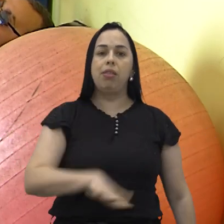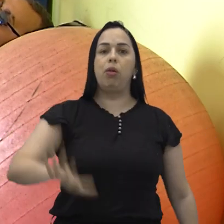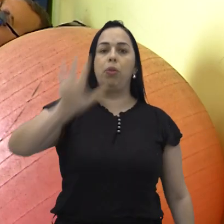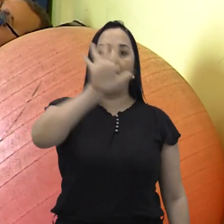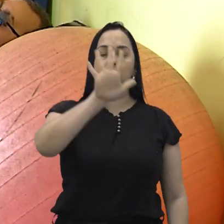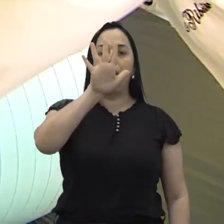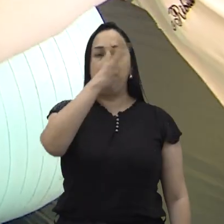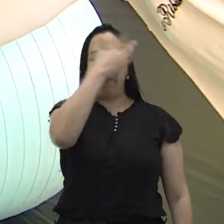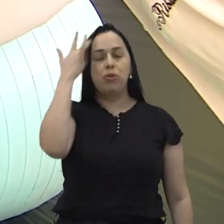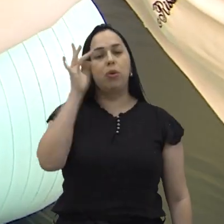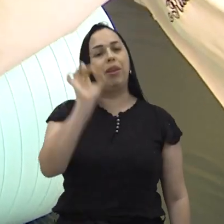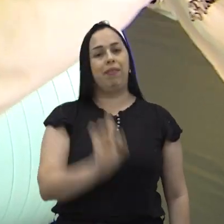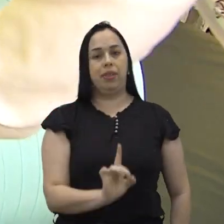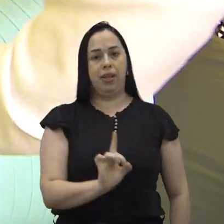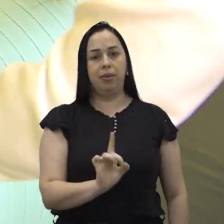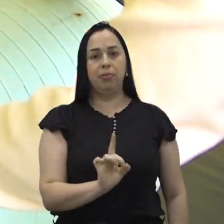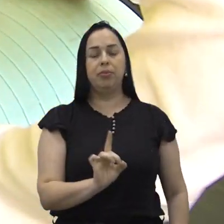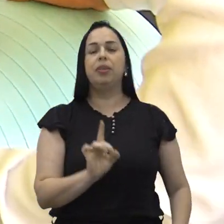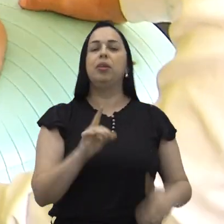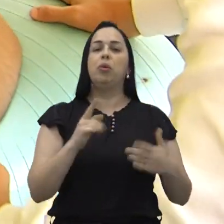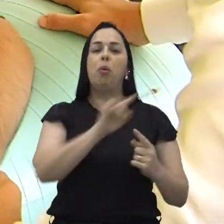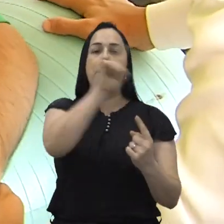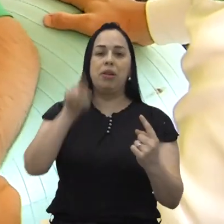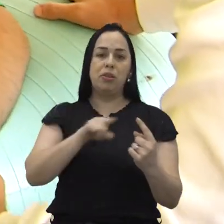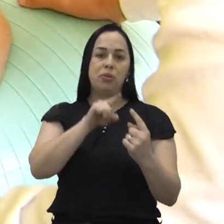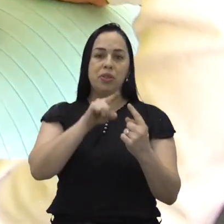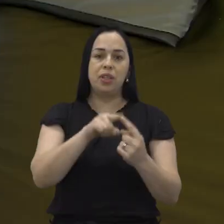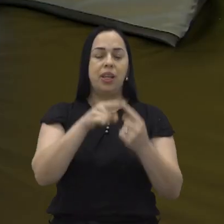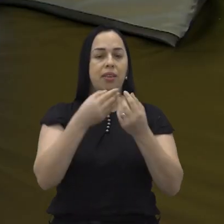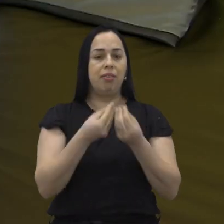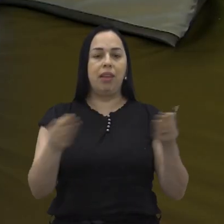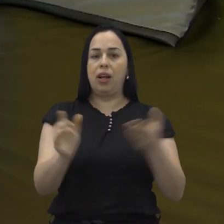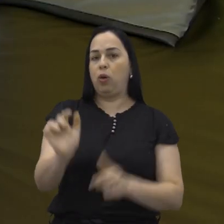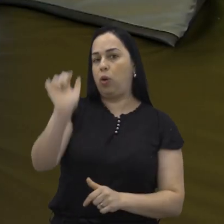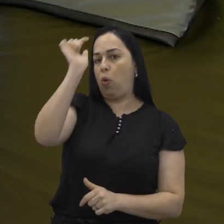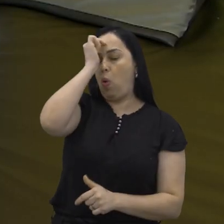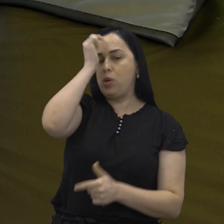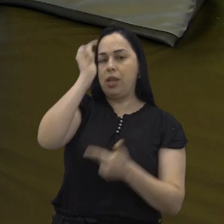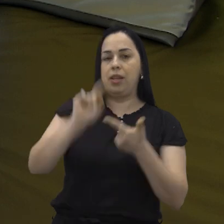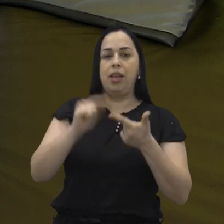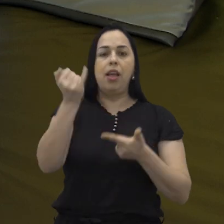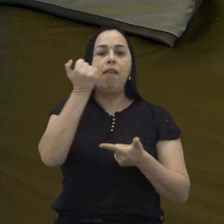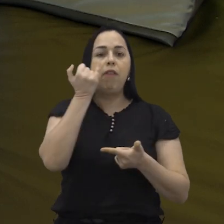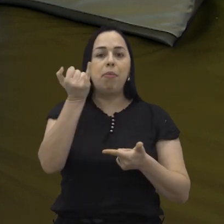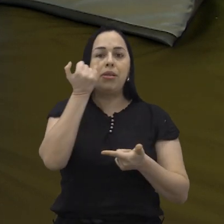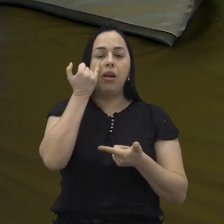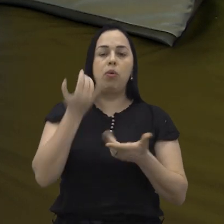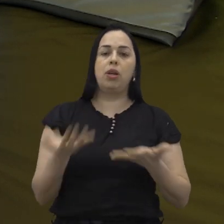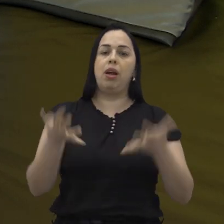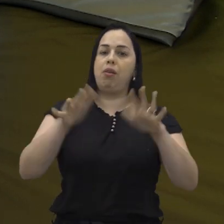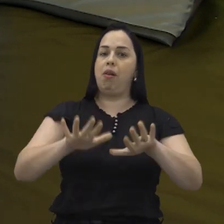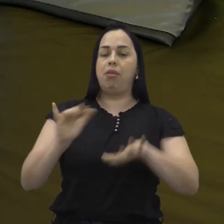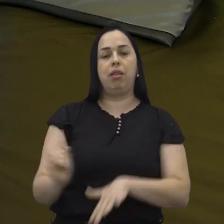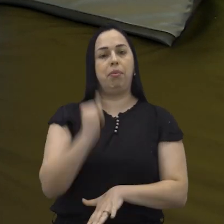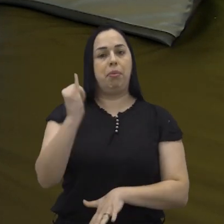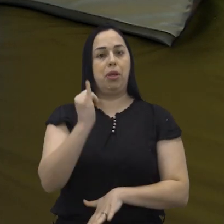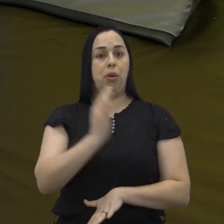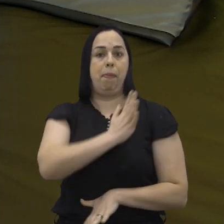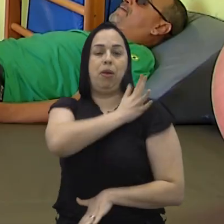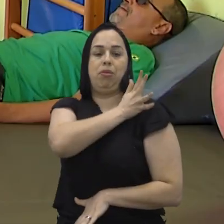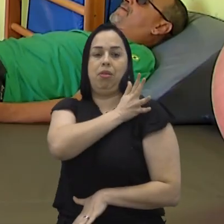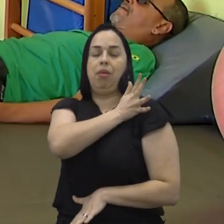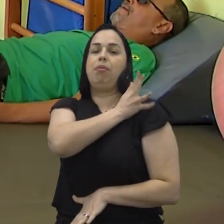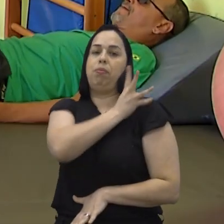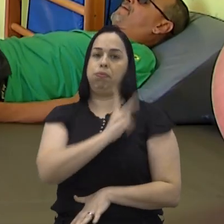da Pessoa com Deficiência Física. O intuito é levar mais consciência sobre a importância da inclusão e do fim do